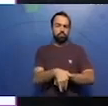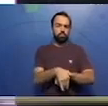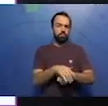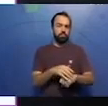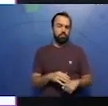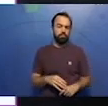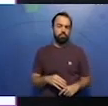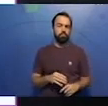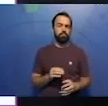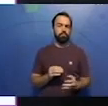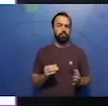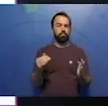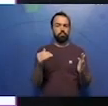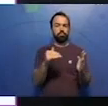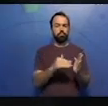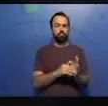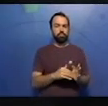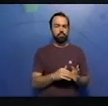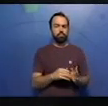novo.